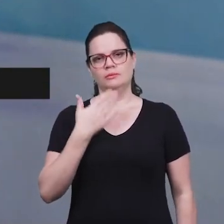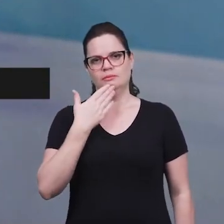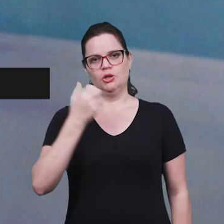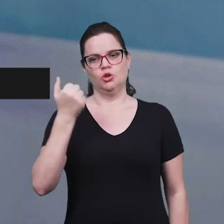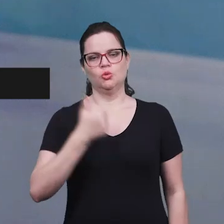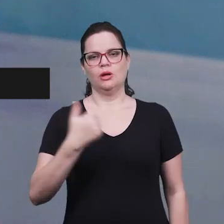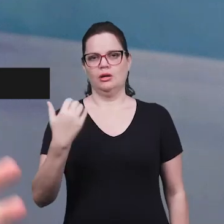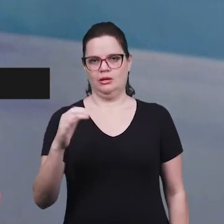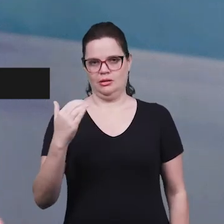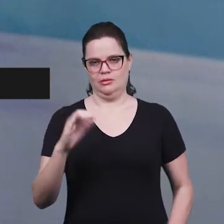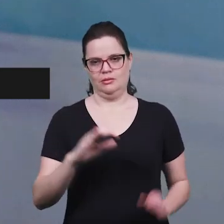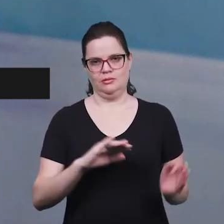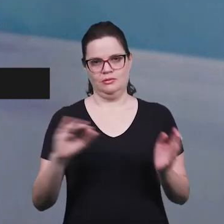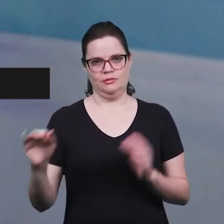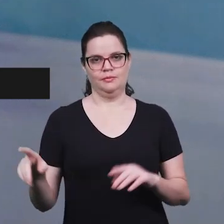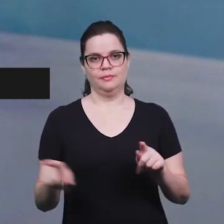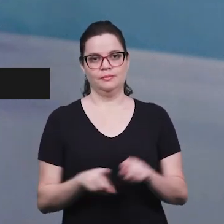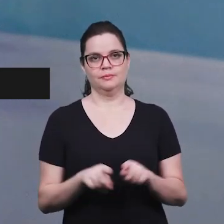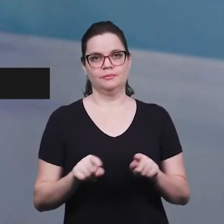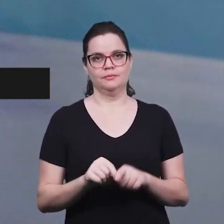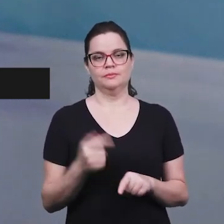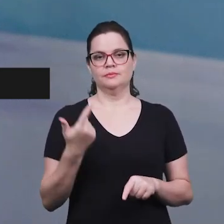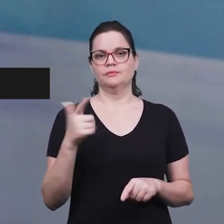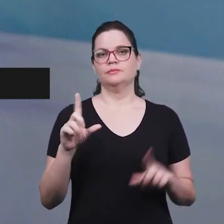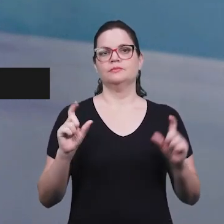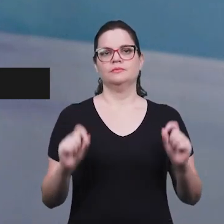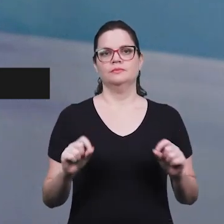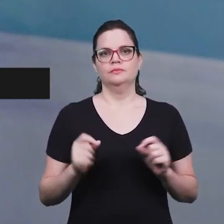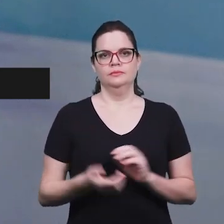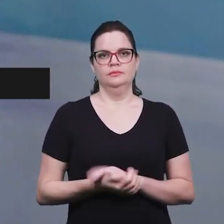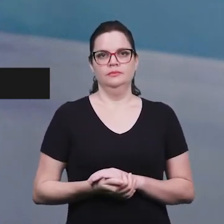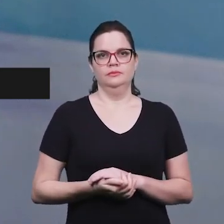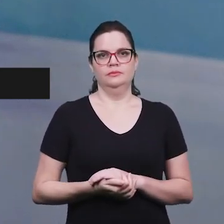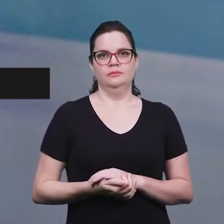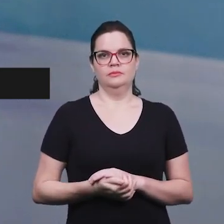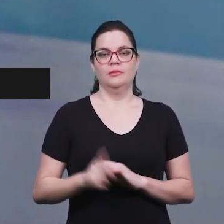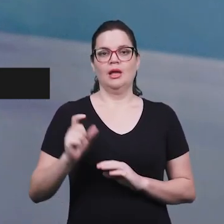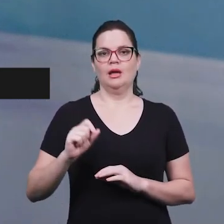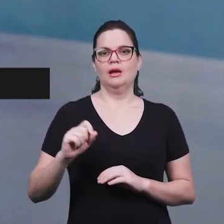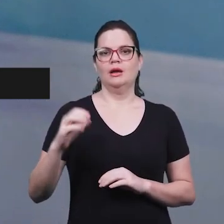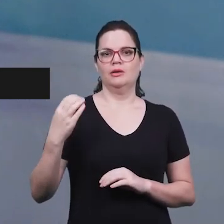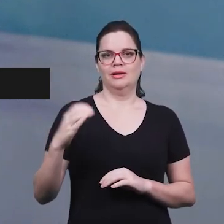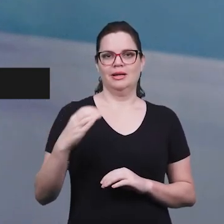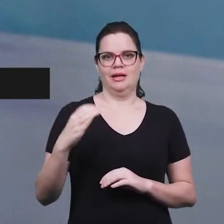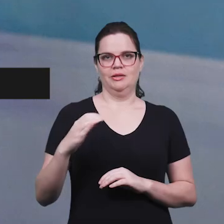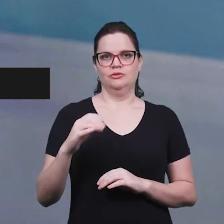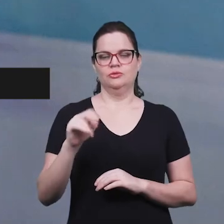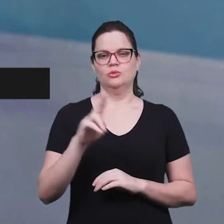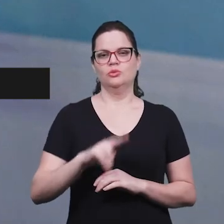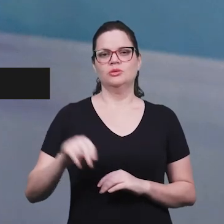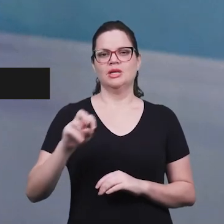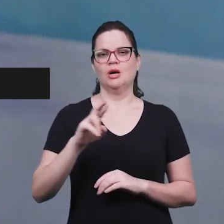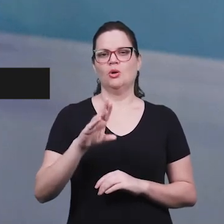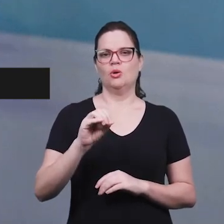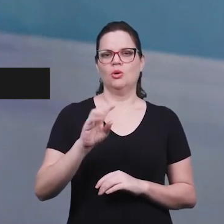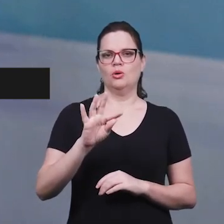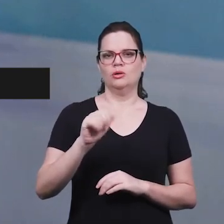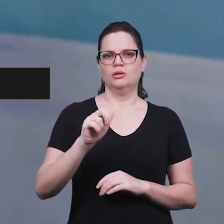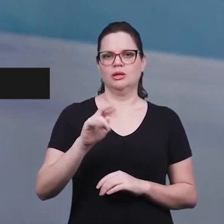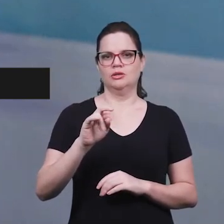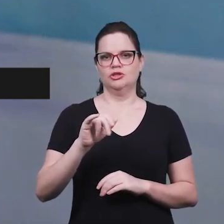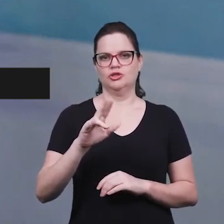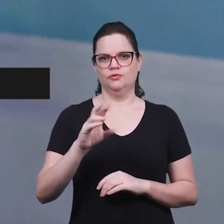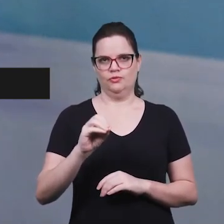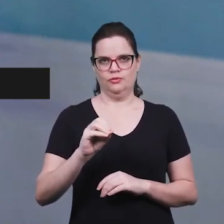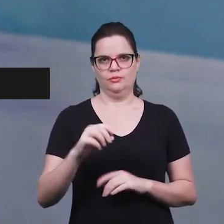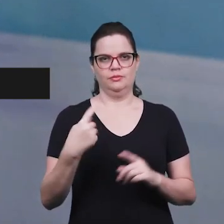melhores preços. Outra forma que é um vilão é usar o rotativo. No ano passado, os